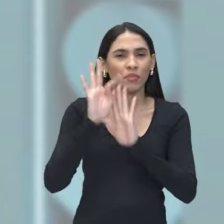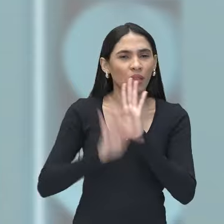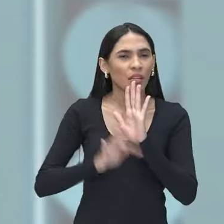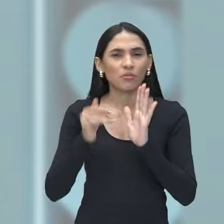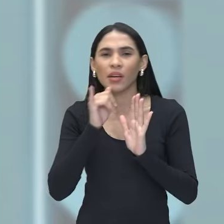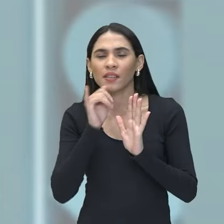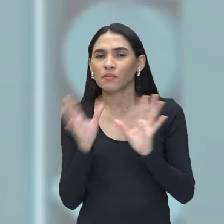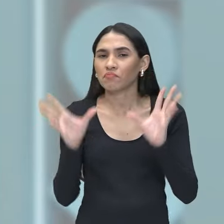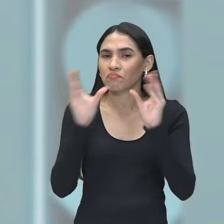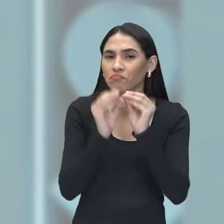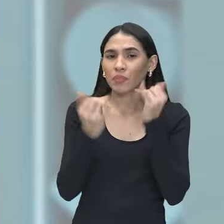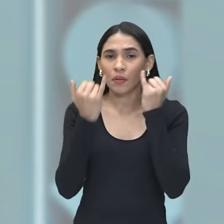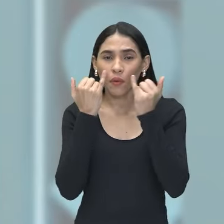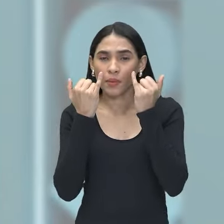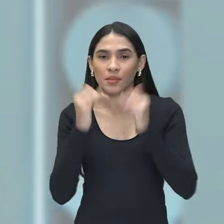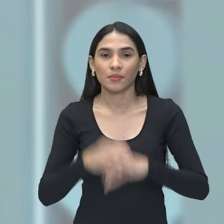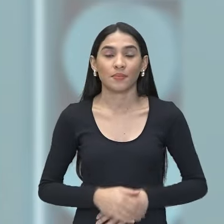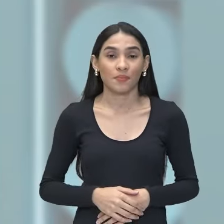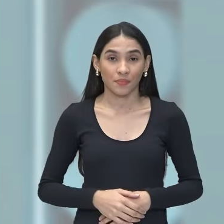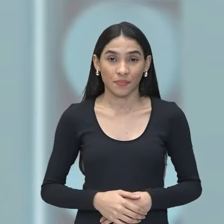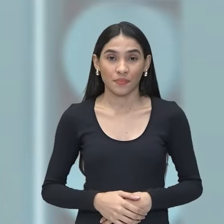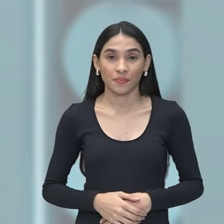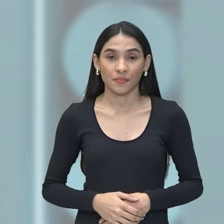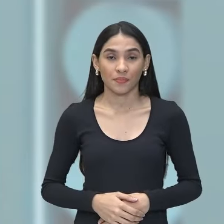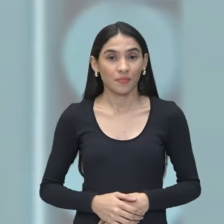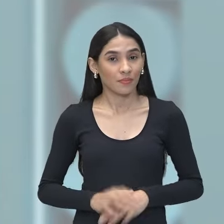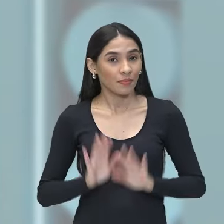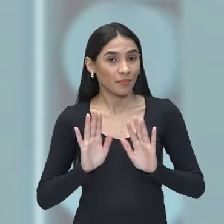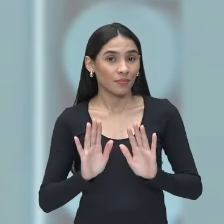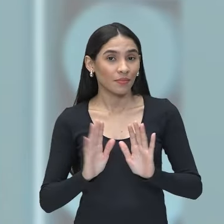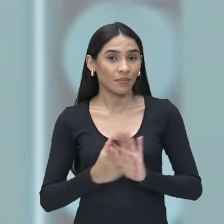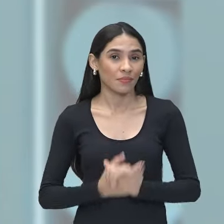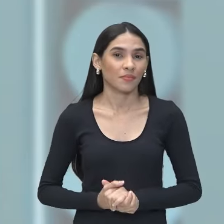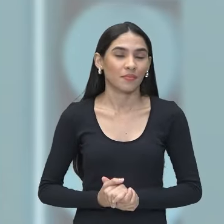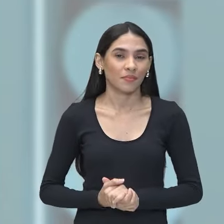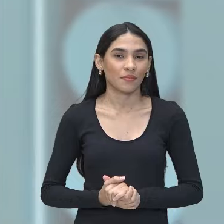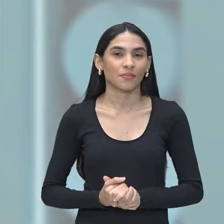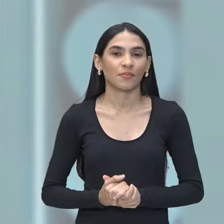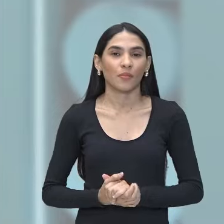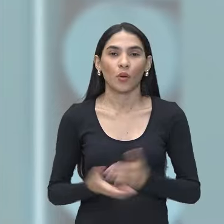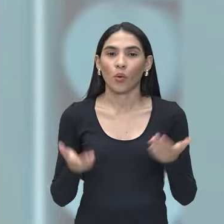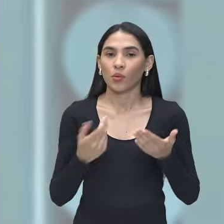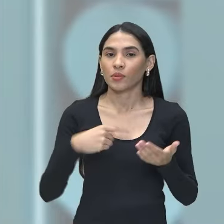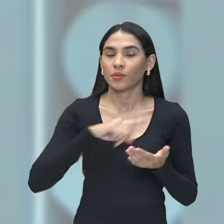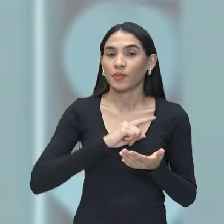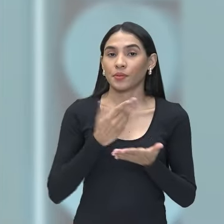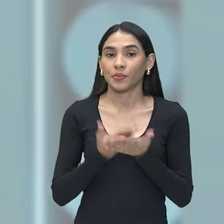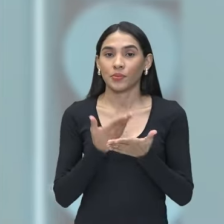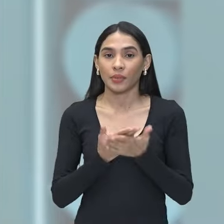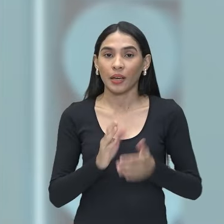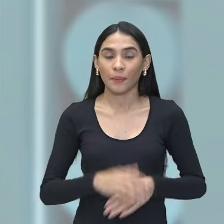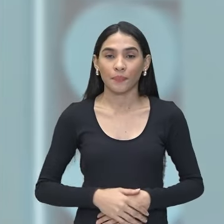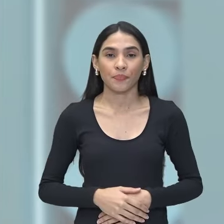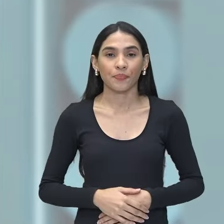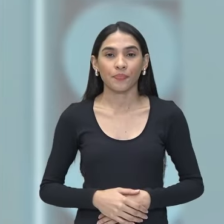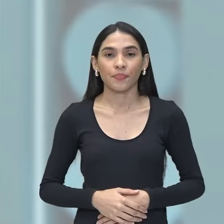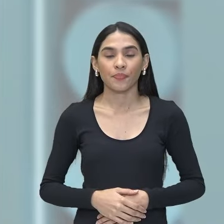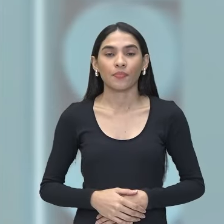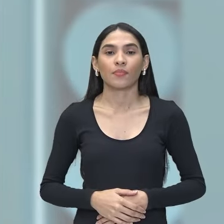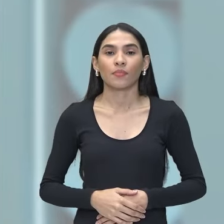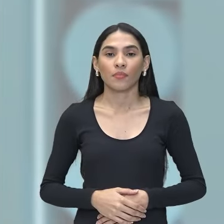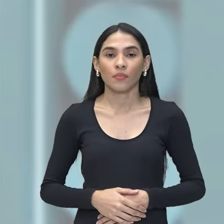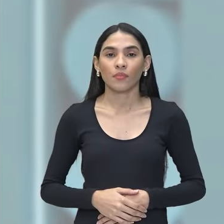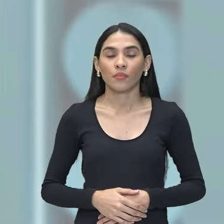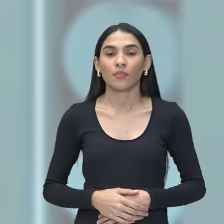a informação, certo? Mas vamos trabalhar nesta aula com a questão